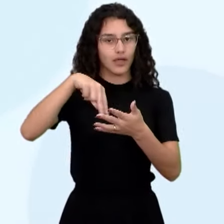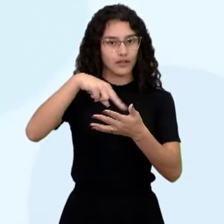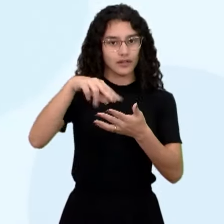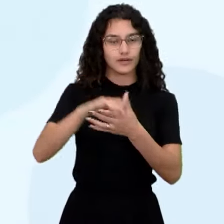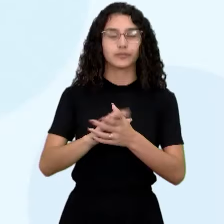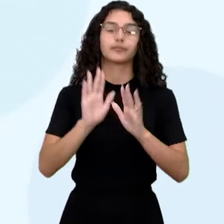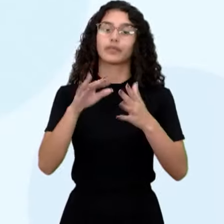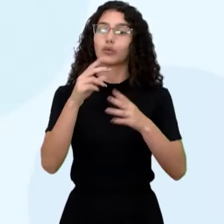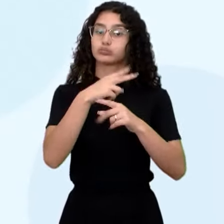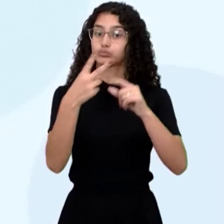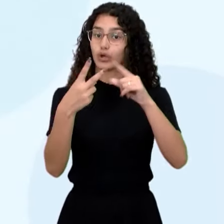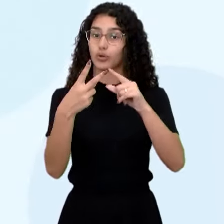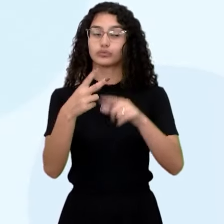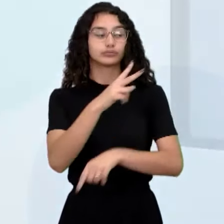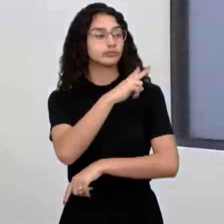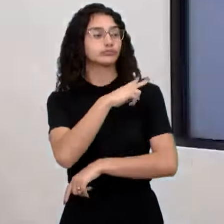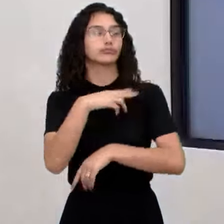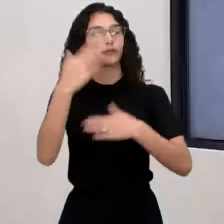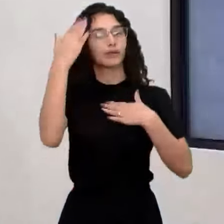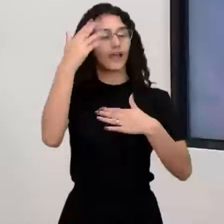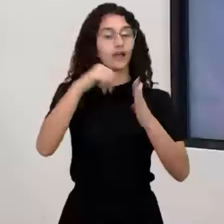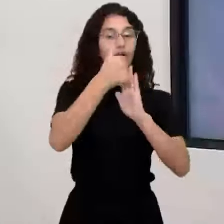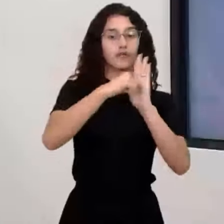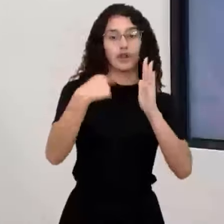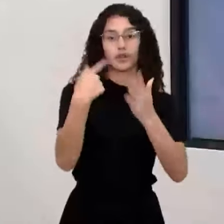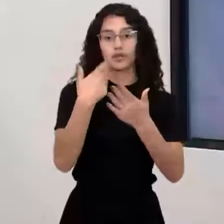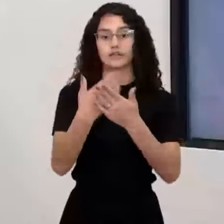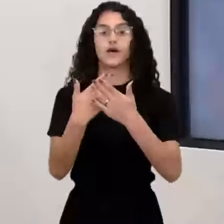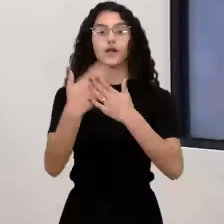Então, segundo ano, muito obrigado, avalie a nossa